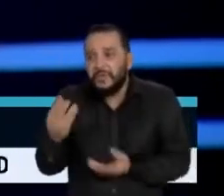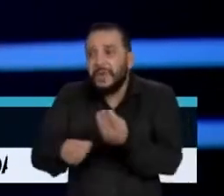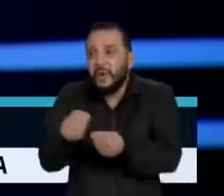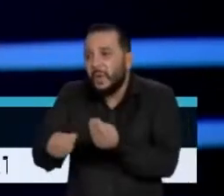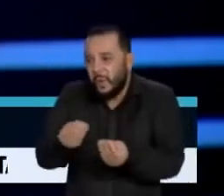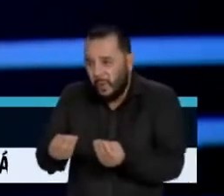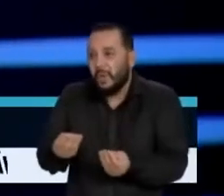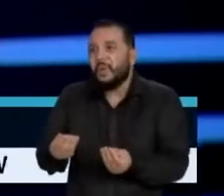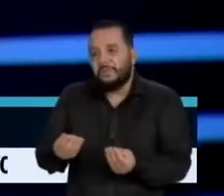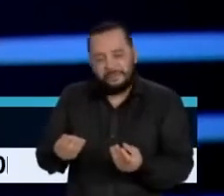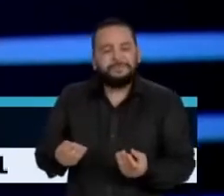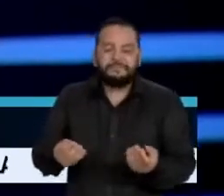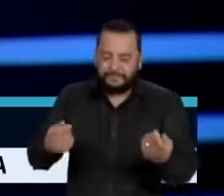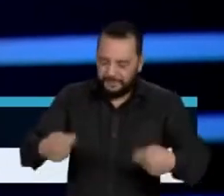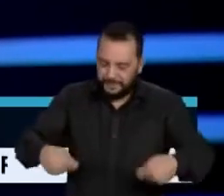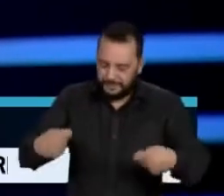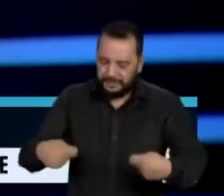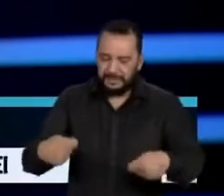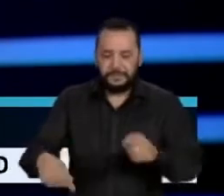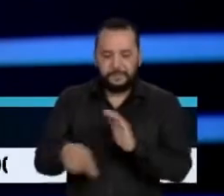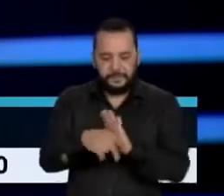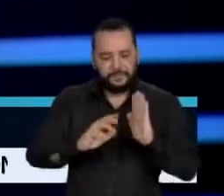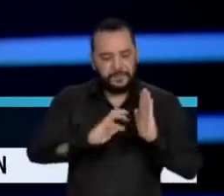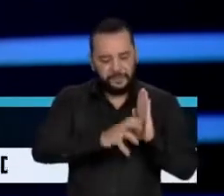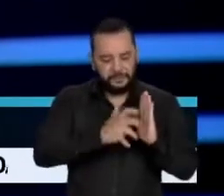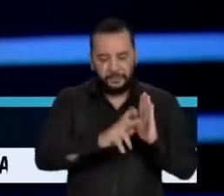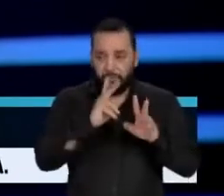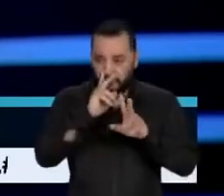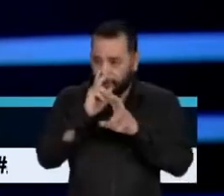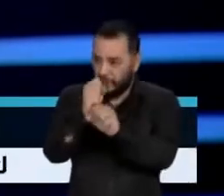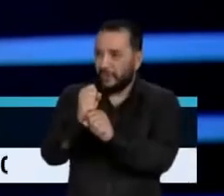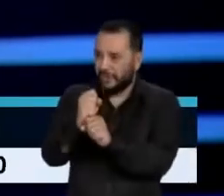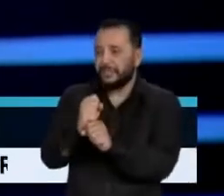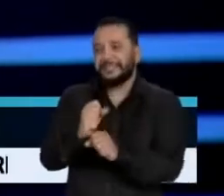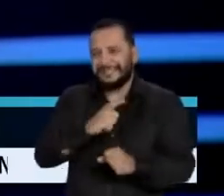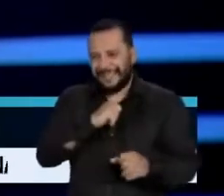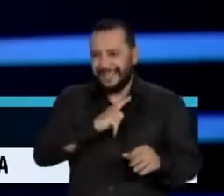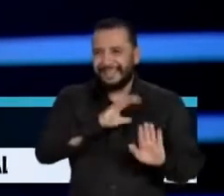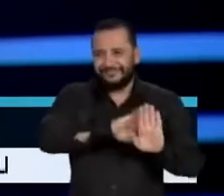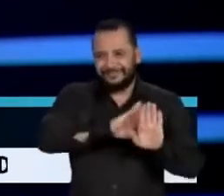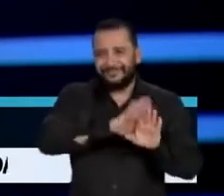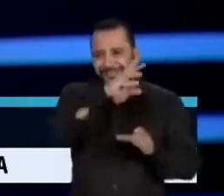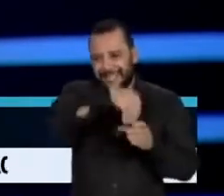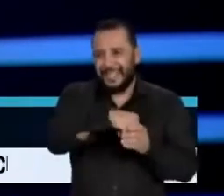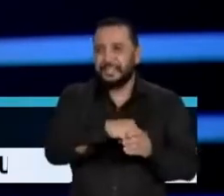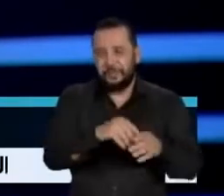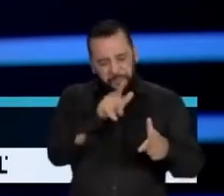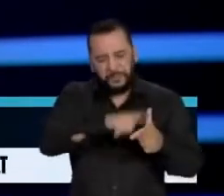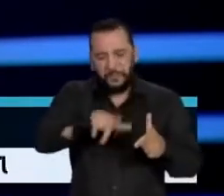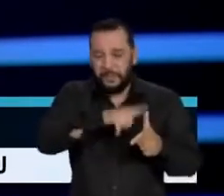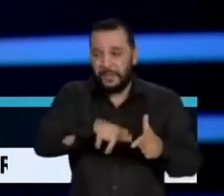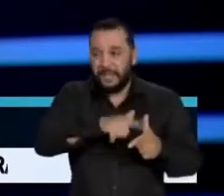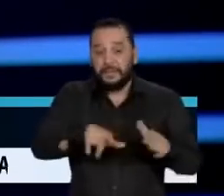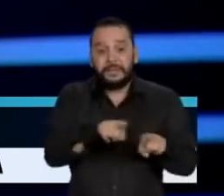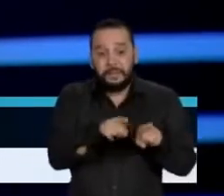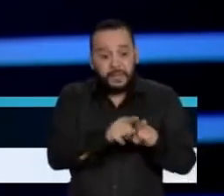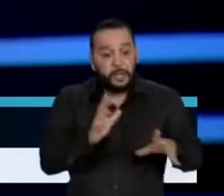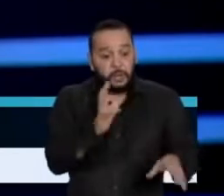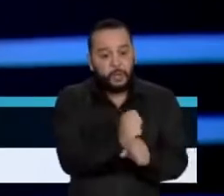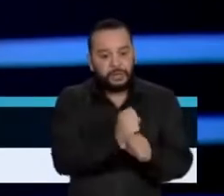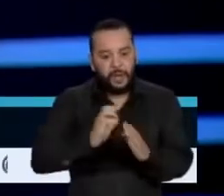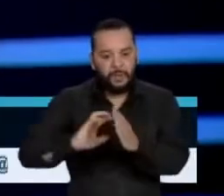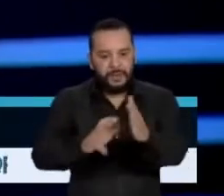fortalecer os partidos é evidente tem muitos problemas do nosso partido a começar do número é como disse